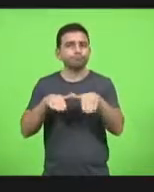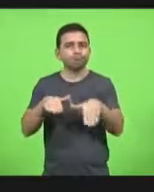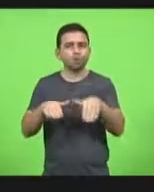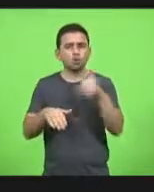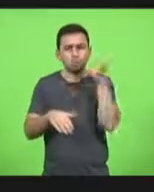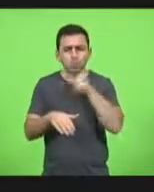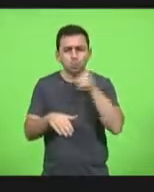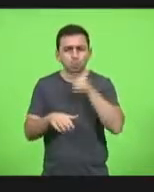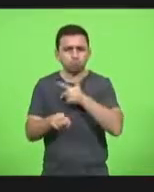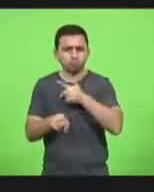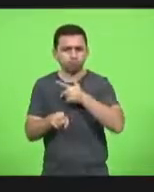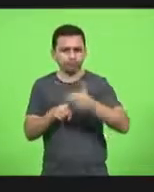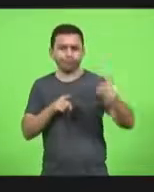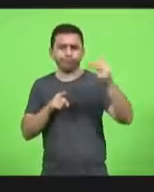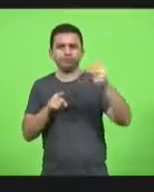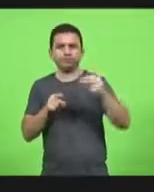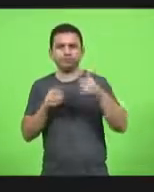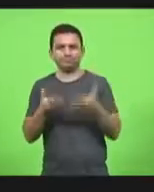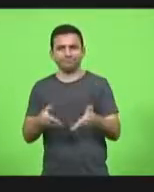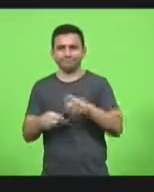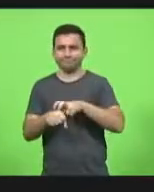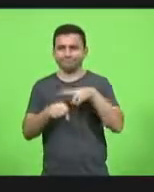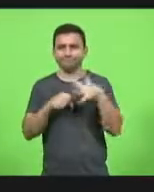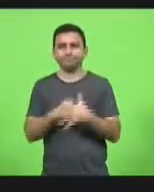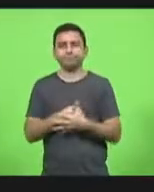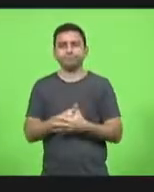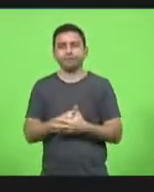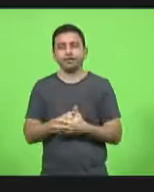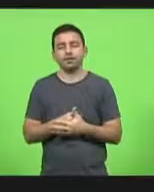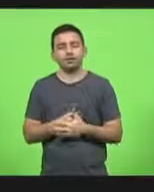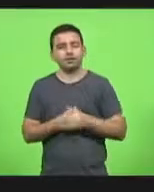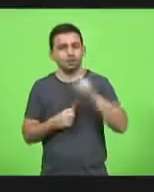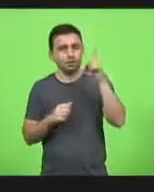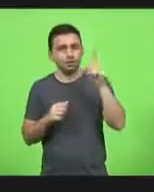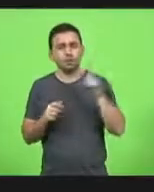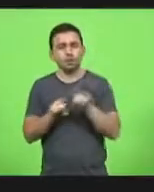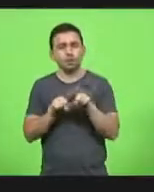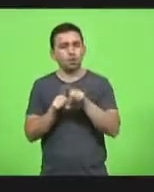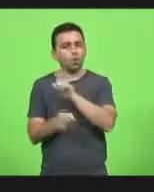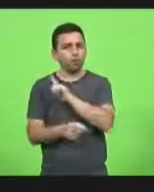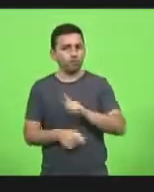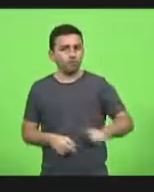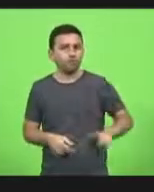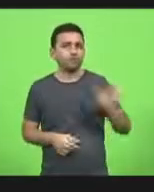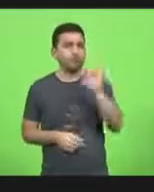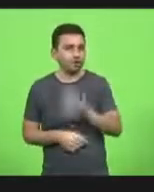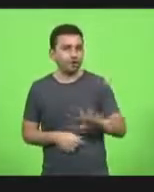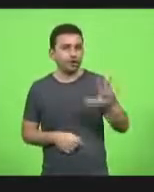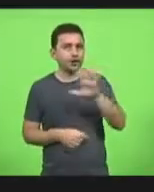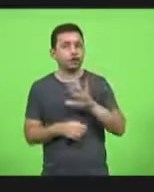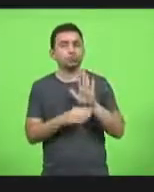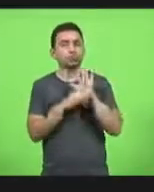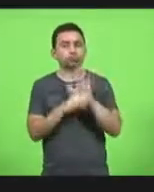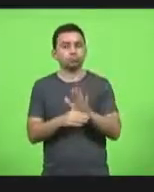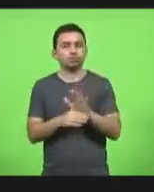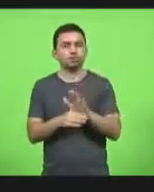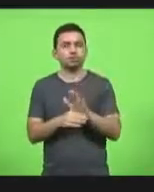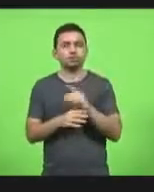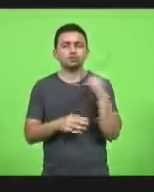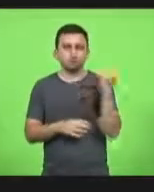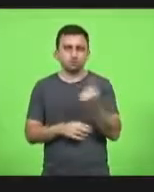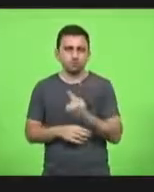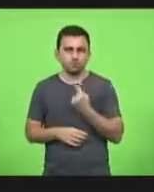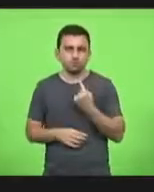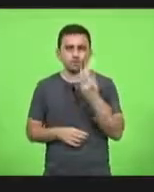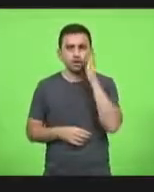vitória sobre esse vírus, graças a Deus. E graças ao governo federal também, né? Embora nós tenhamos aí